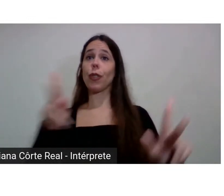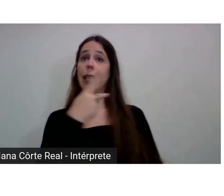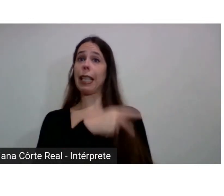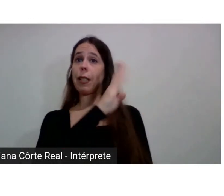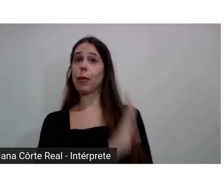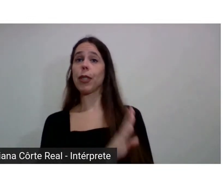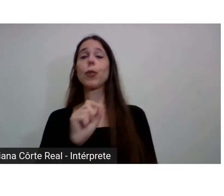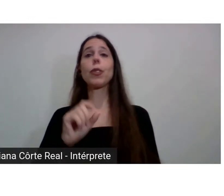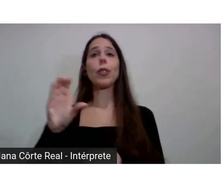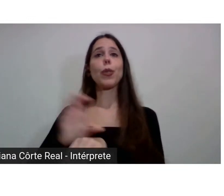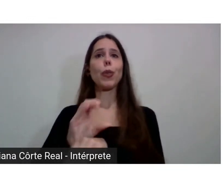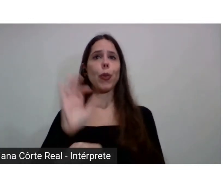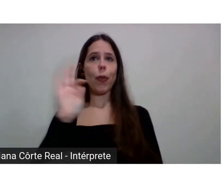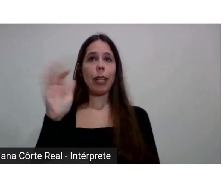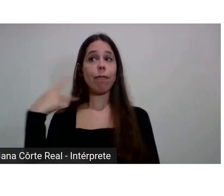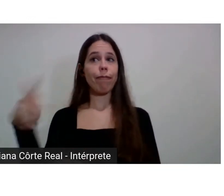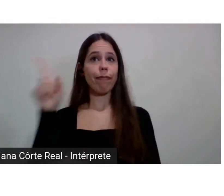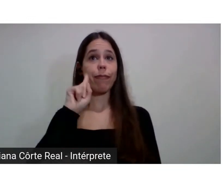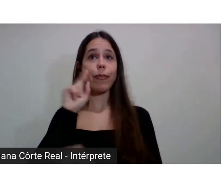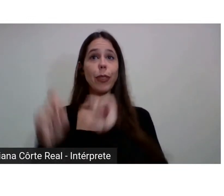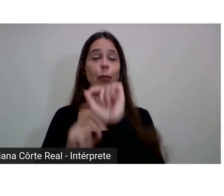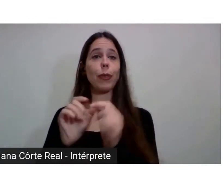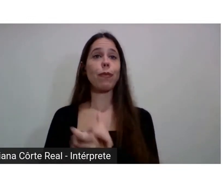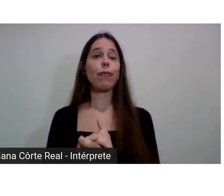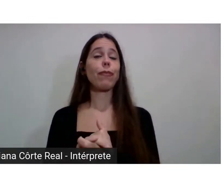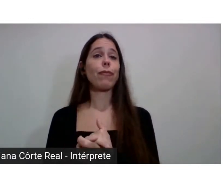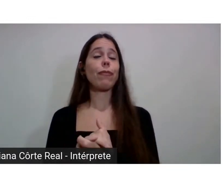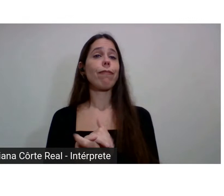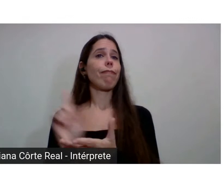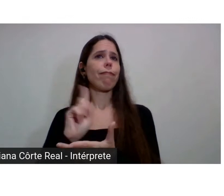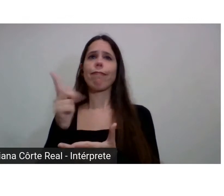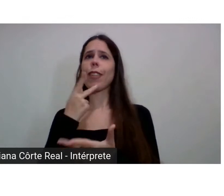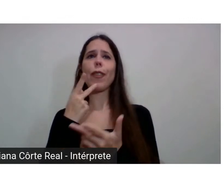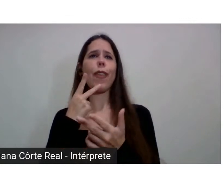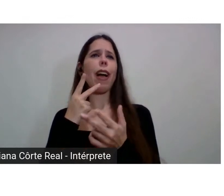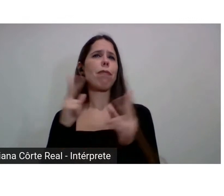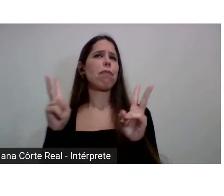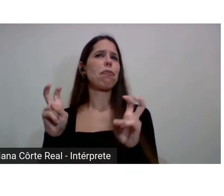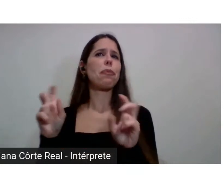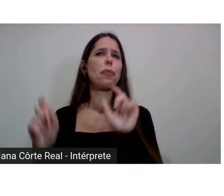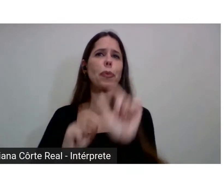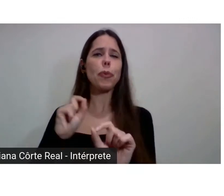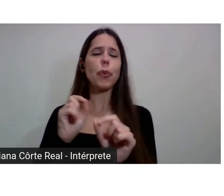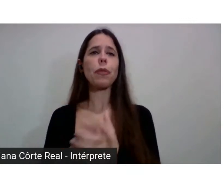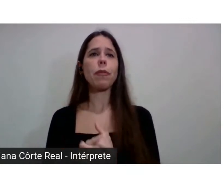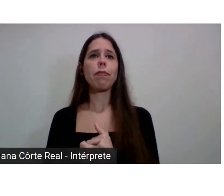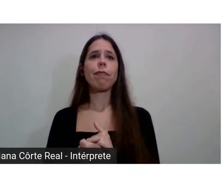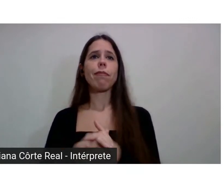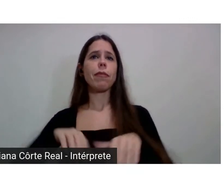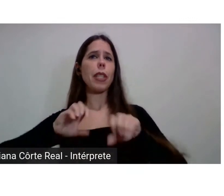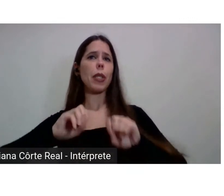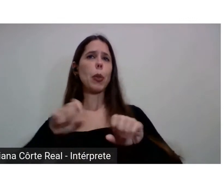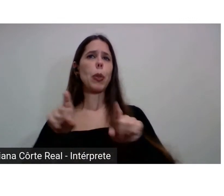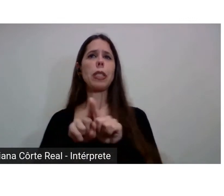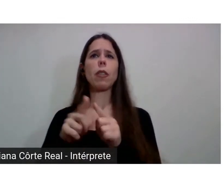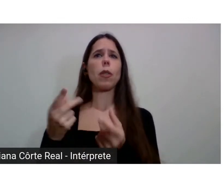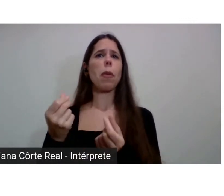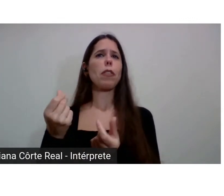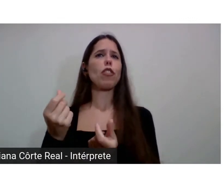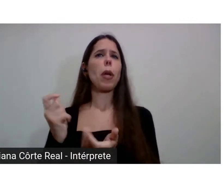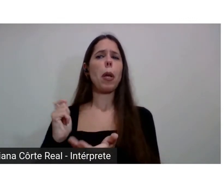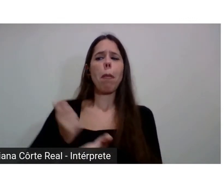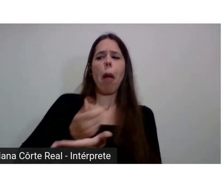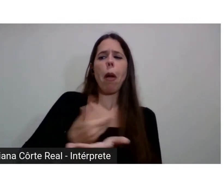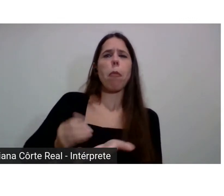Federal americana não trata de nenhum aspecto referente à educação e ao financiamento,